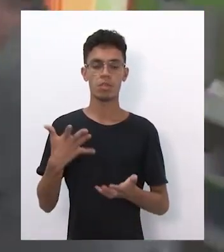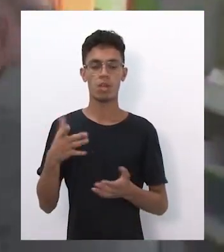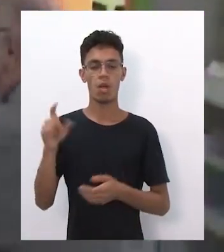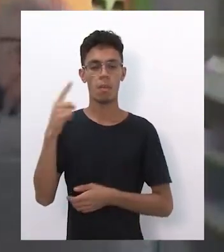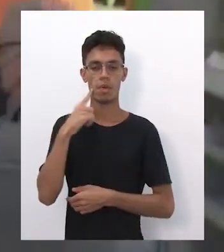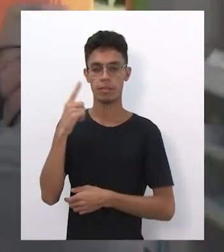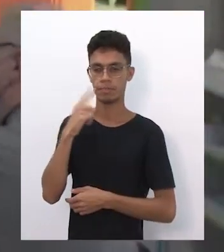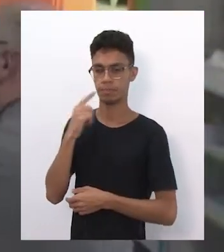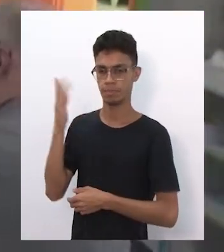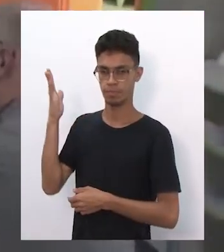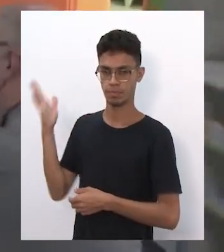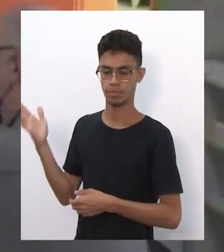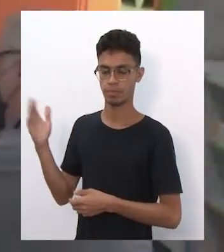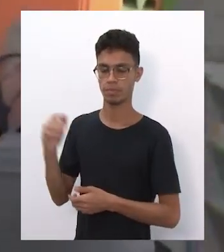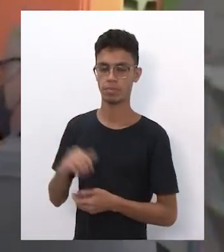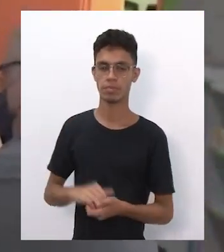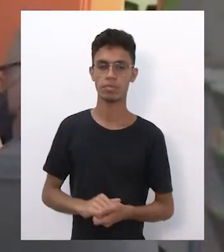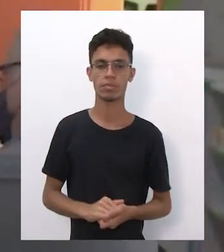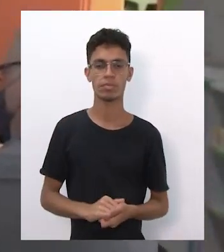Olha.